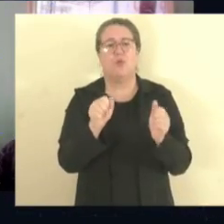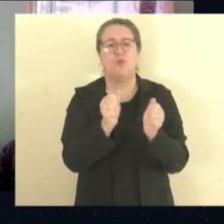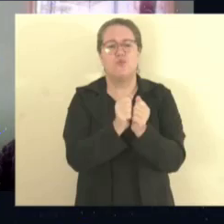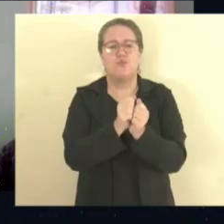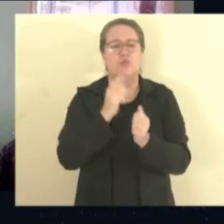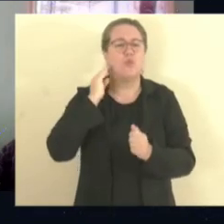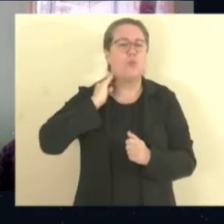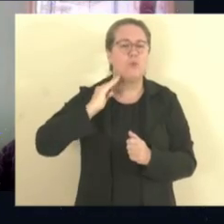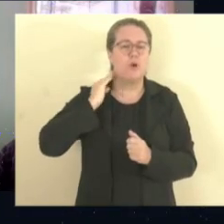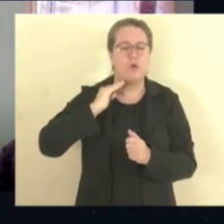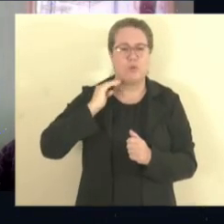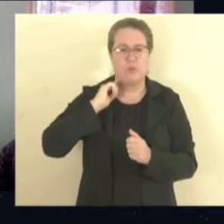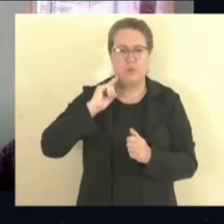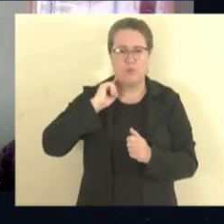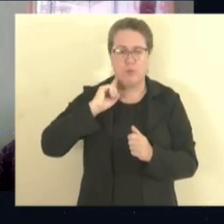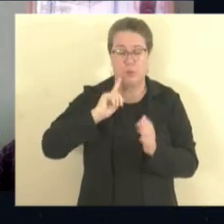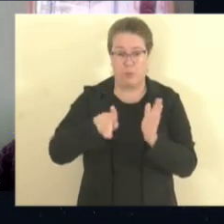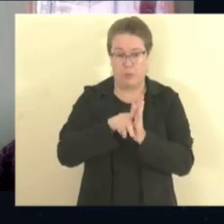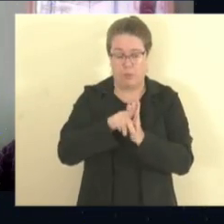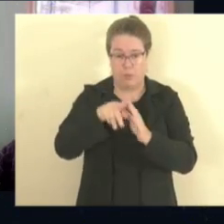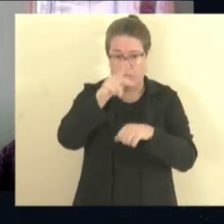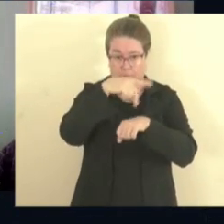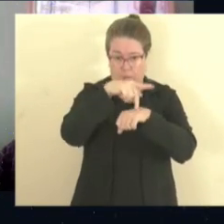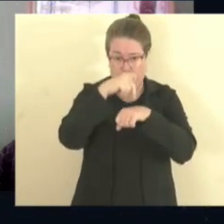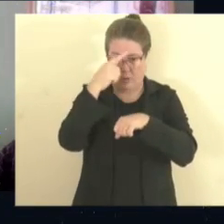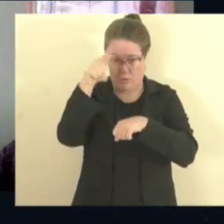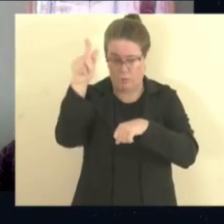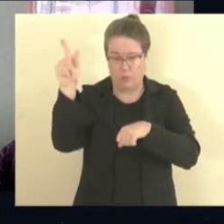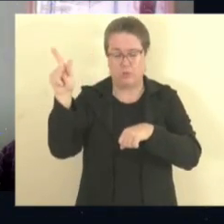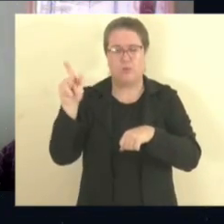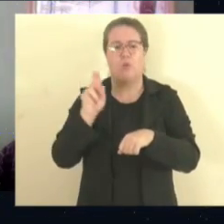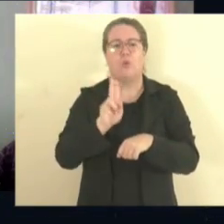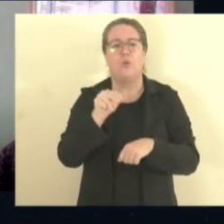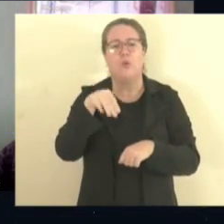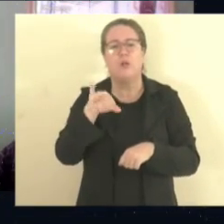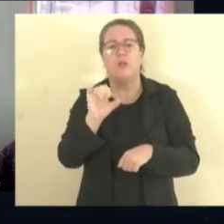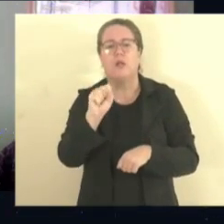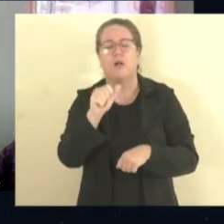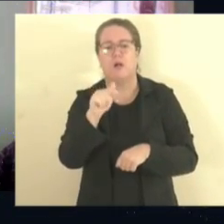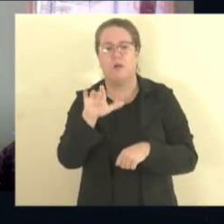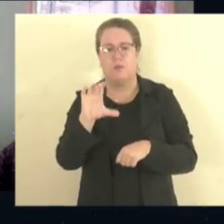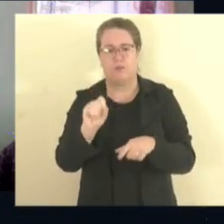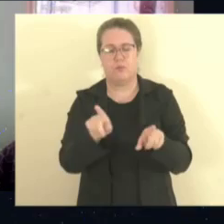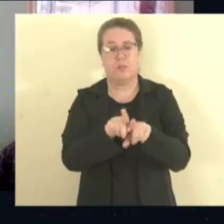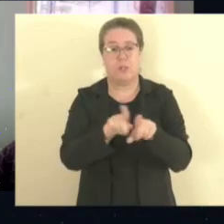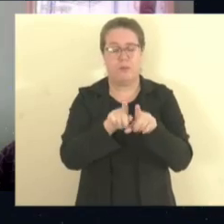BID, com garantia da União, ao valor de